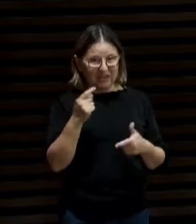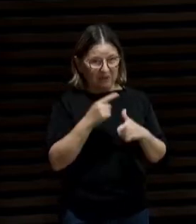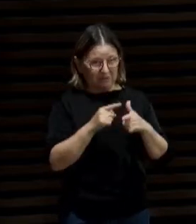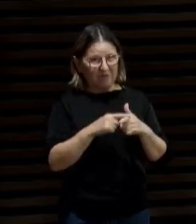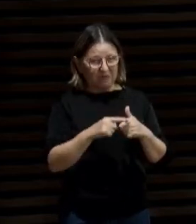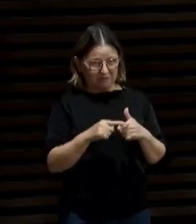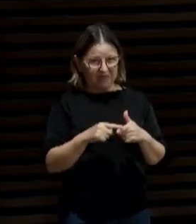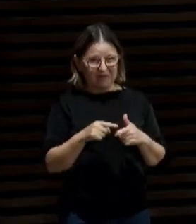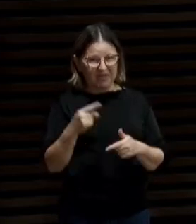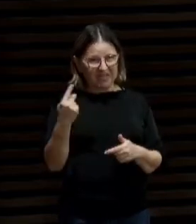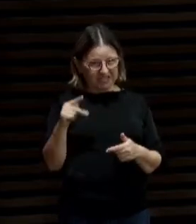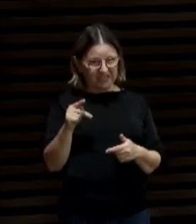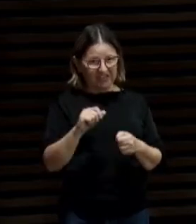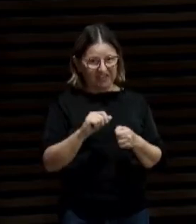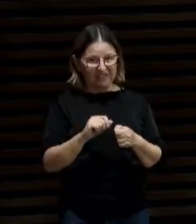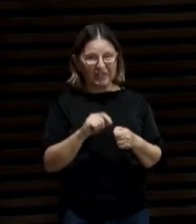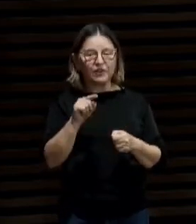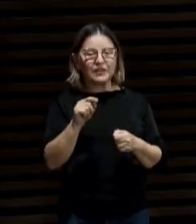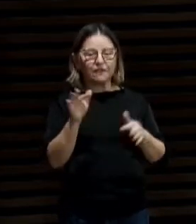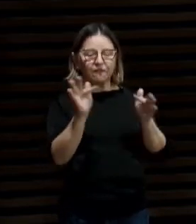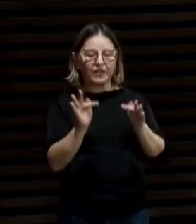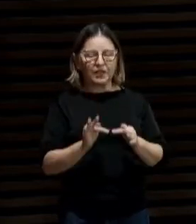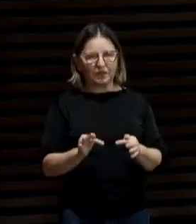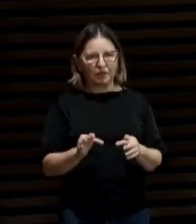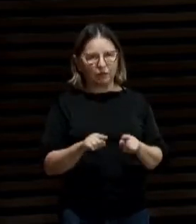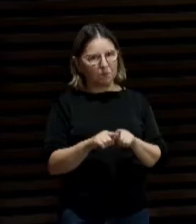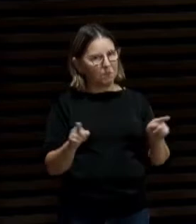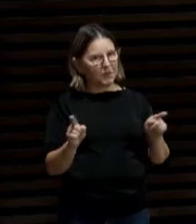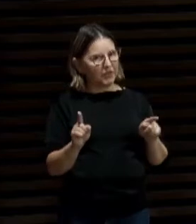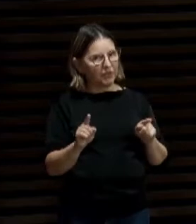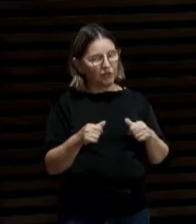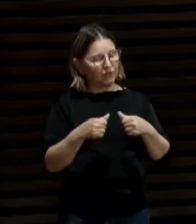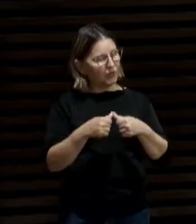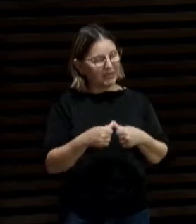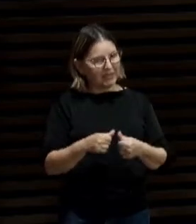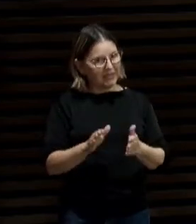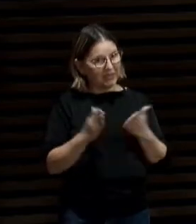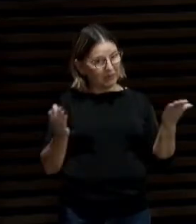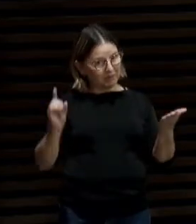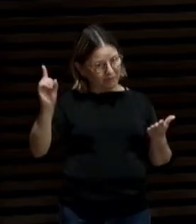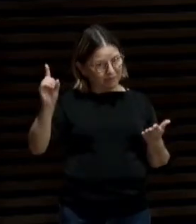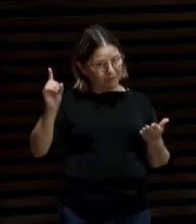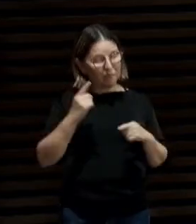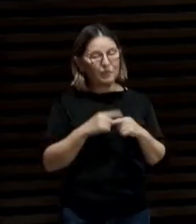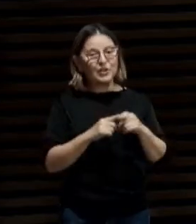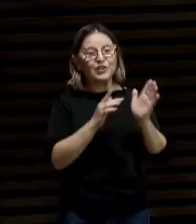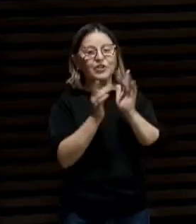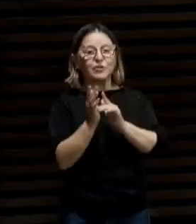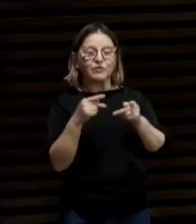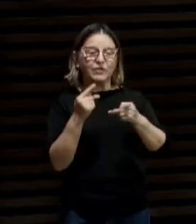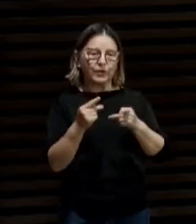bíblica. A teologia bíblica é aquela que Jesus ensinou: no mundo tereis aflições, mas tende bom ânimo, eu venci o mundo.